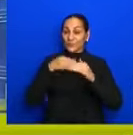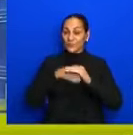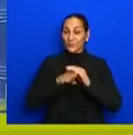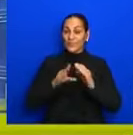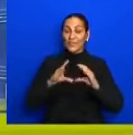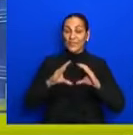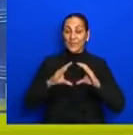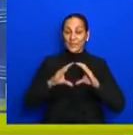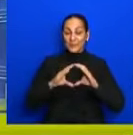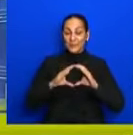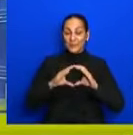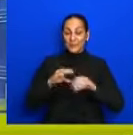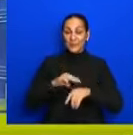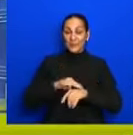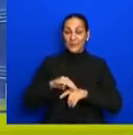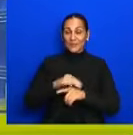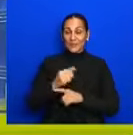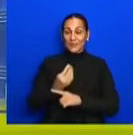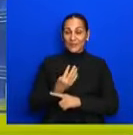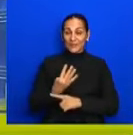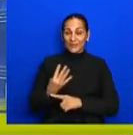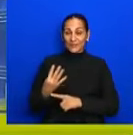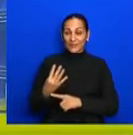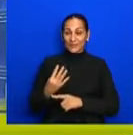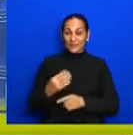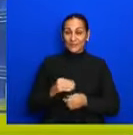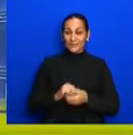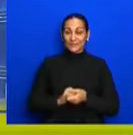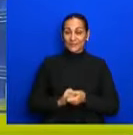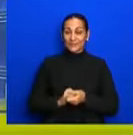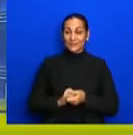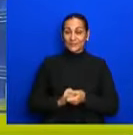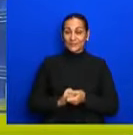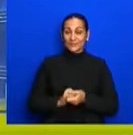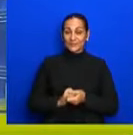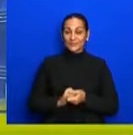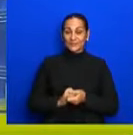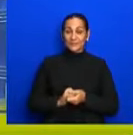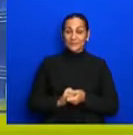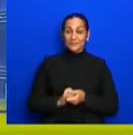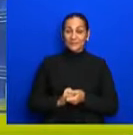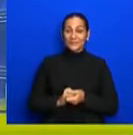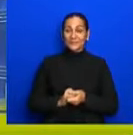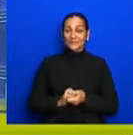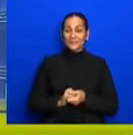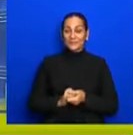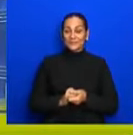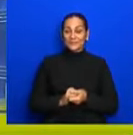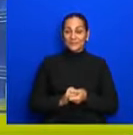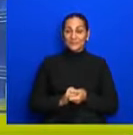Time Mania. Agora a Loto Fácil. Bola marrom 14. Marrom número 14.